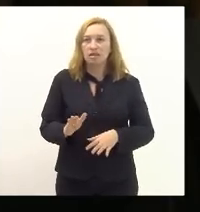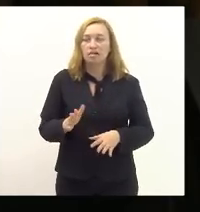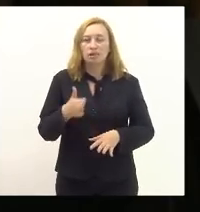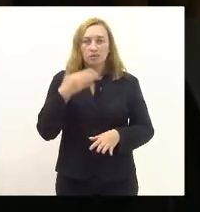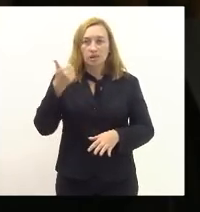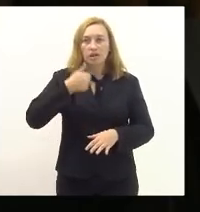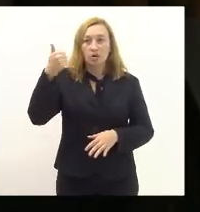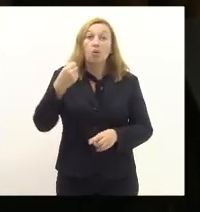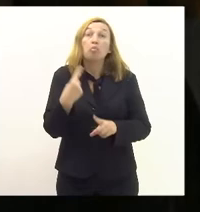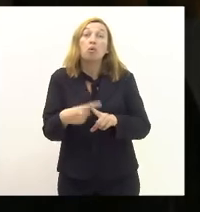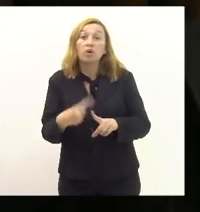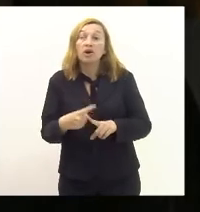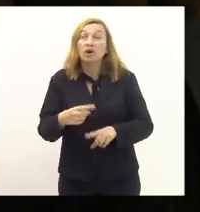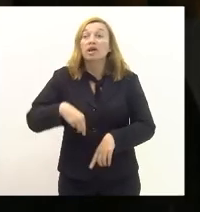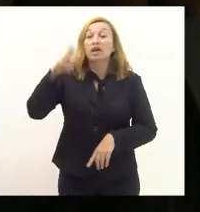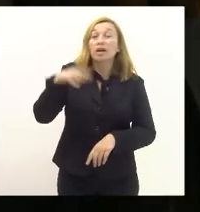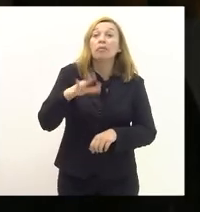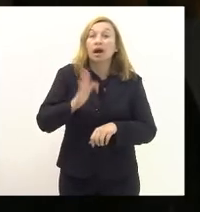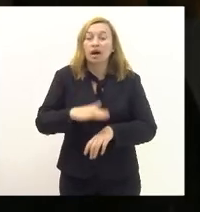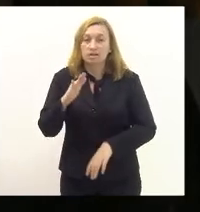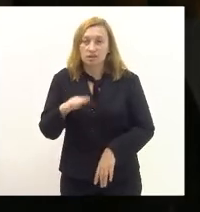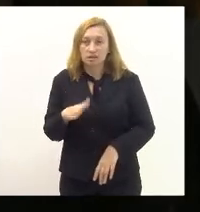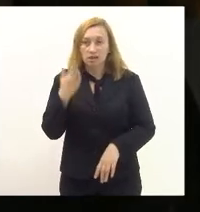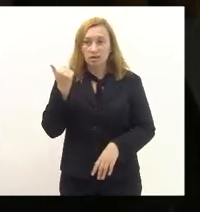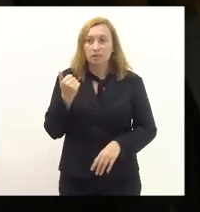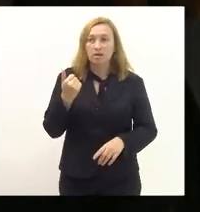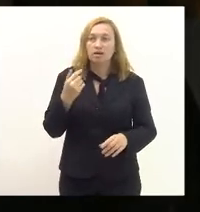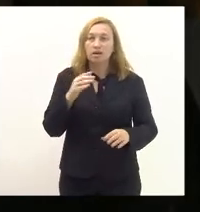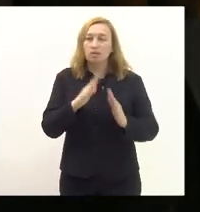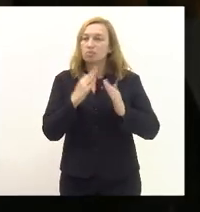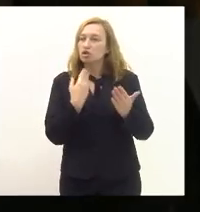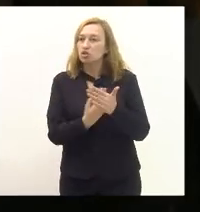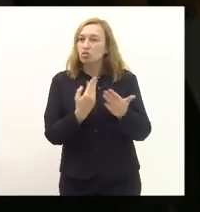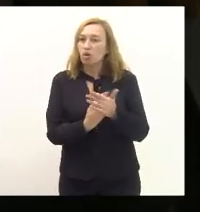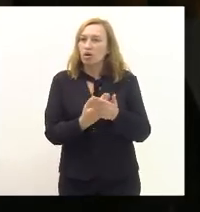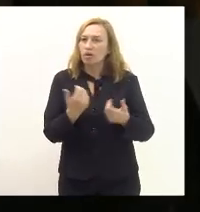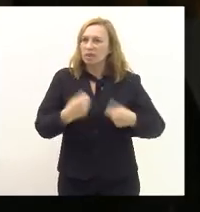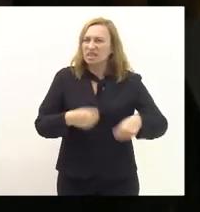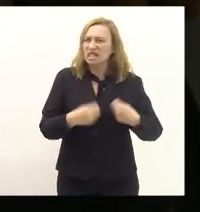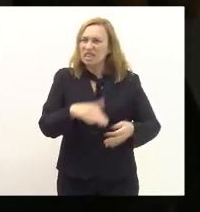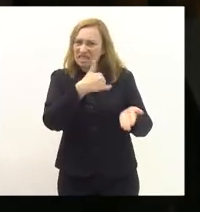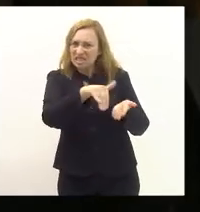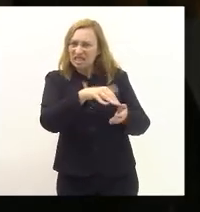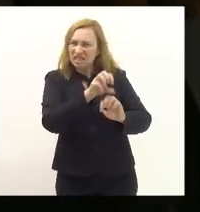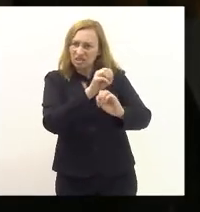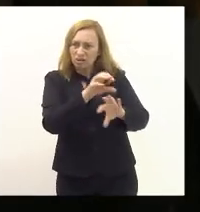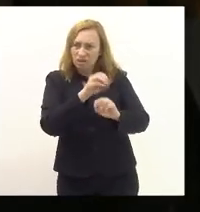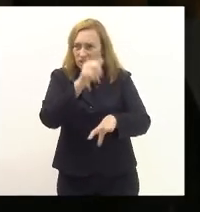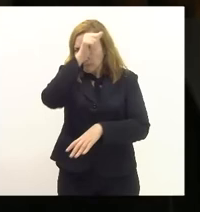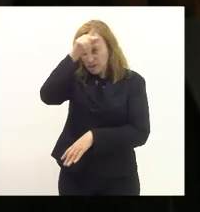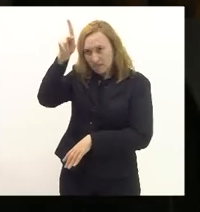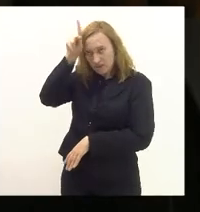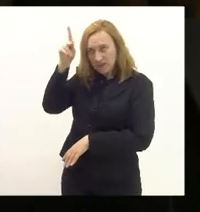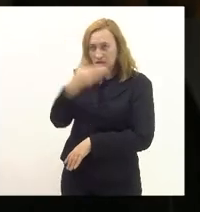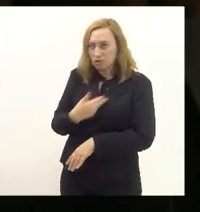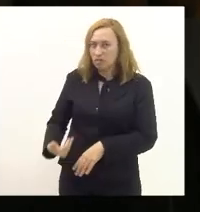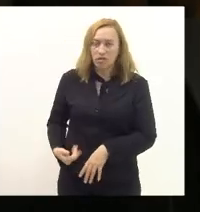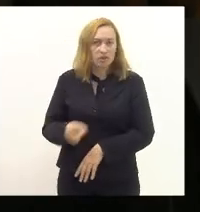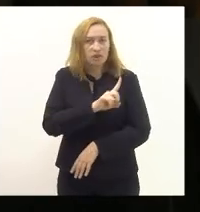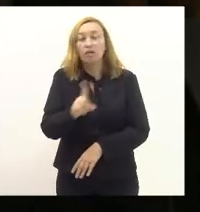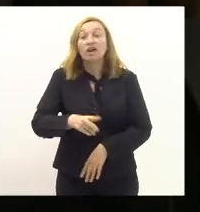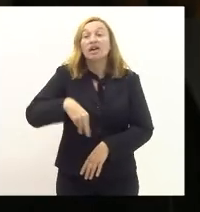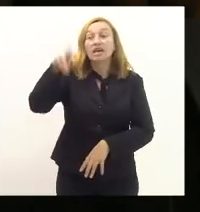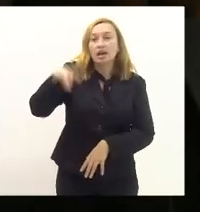adequada. Até porque quem mais sabe o que uma escola precisa não é o secretário de educação, não é o prefeito, muito menos o governador. Quem